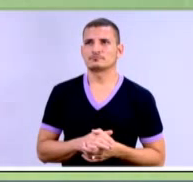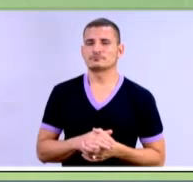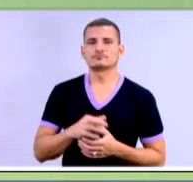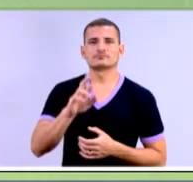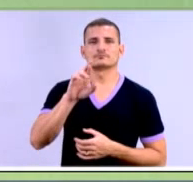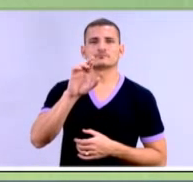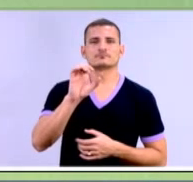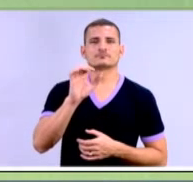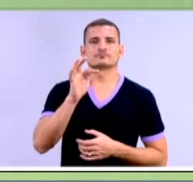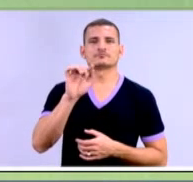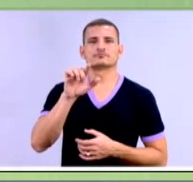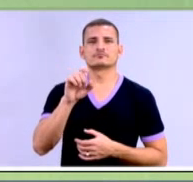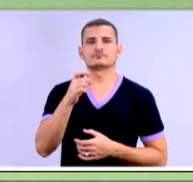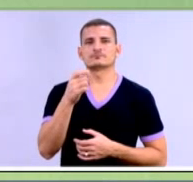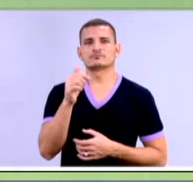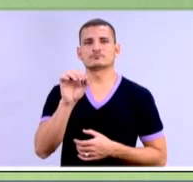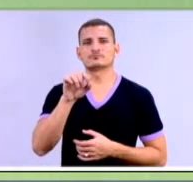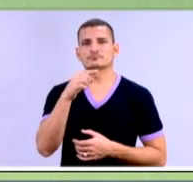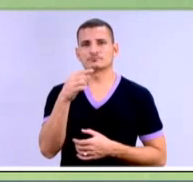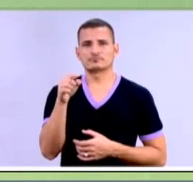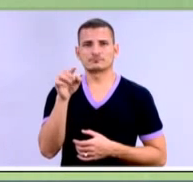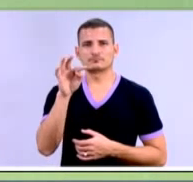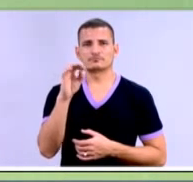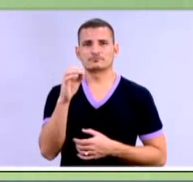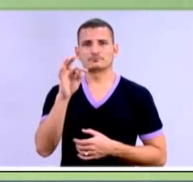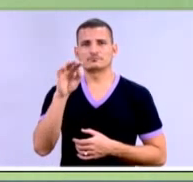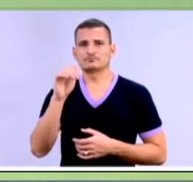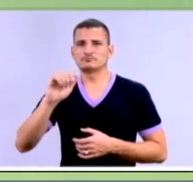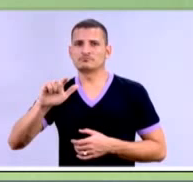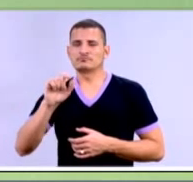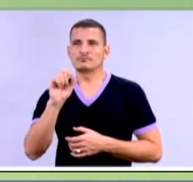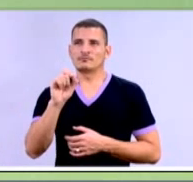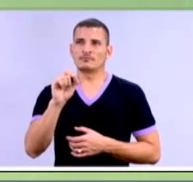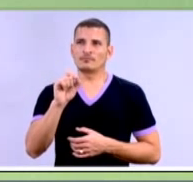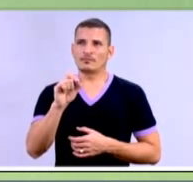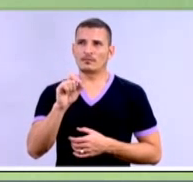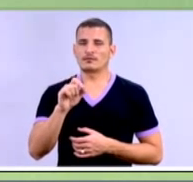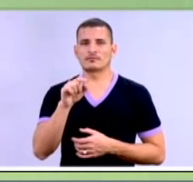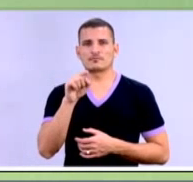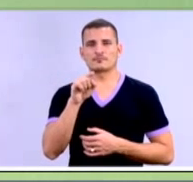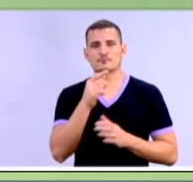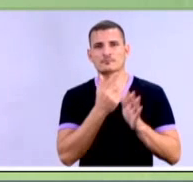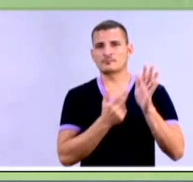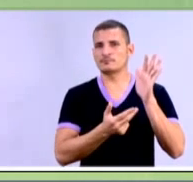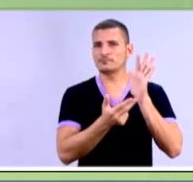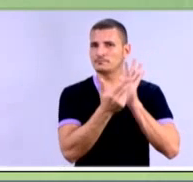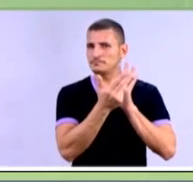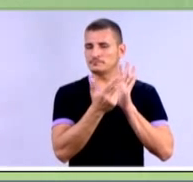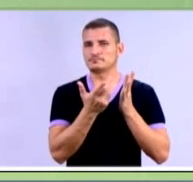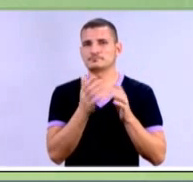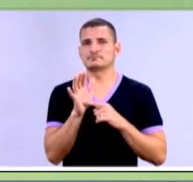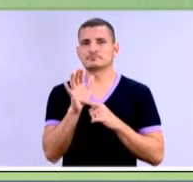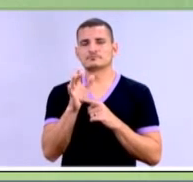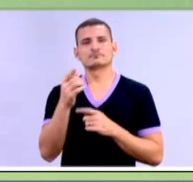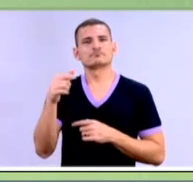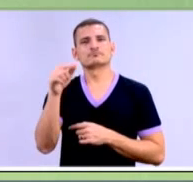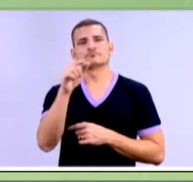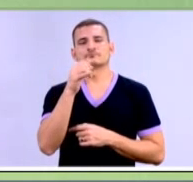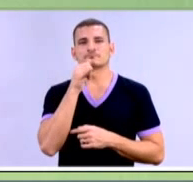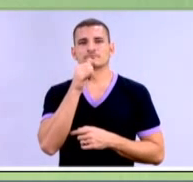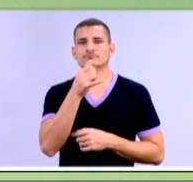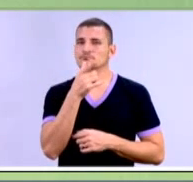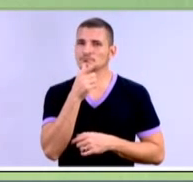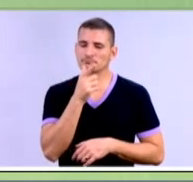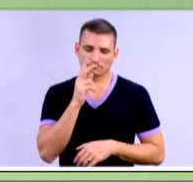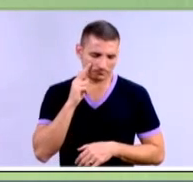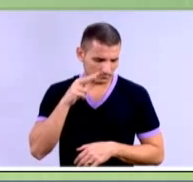reflexão total? Essa imagem já reflete bem, já demonstra bem, né? Quantas de vocês já não olharam, por exemplo, uma poça